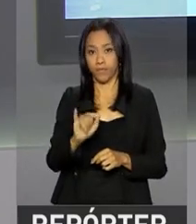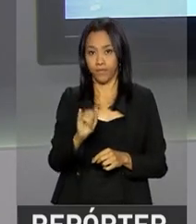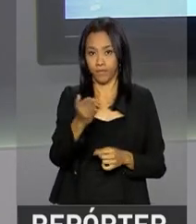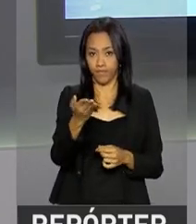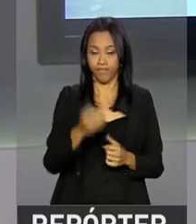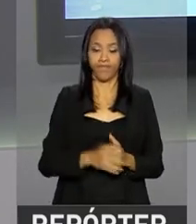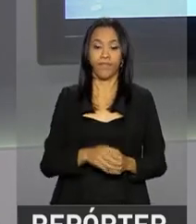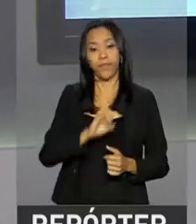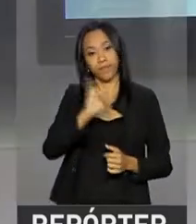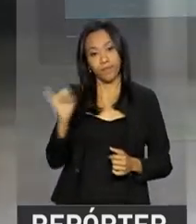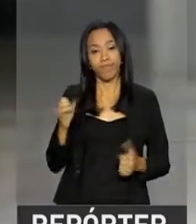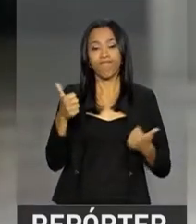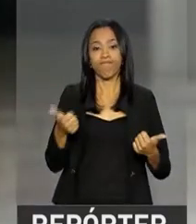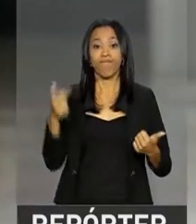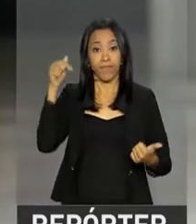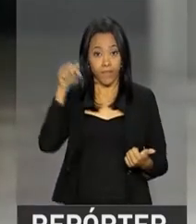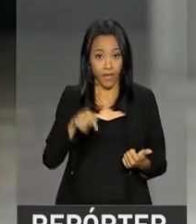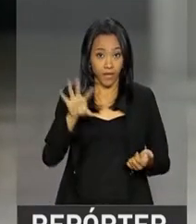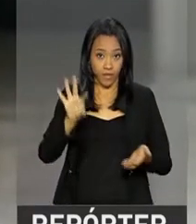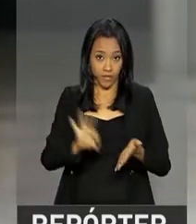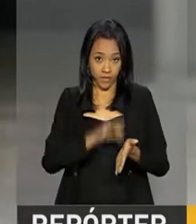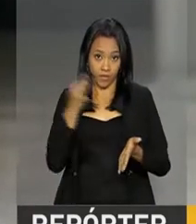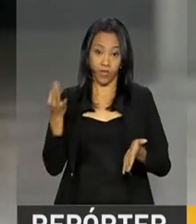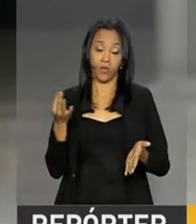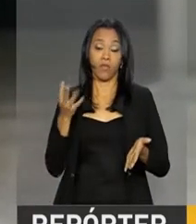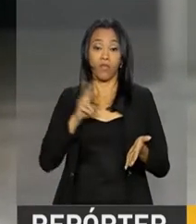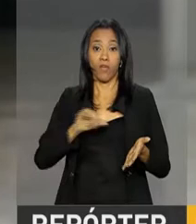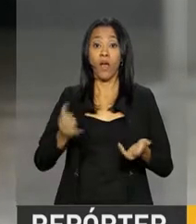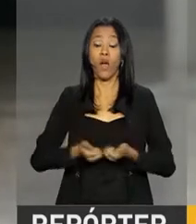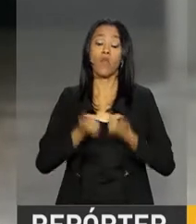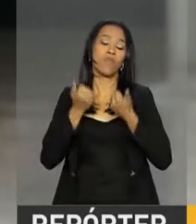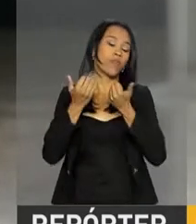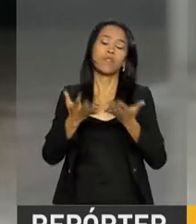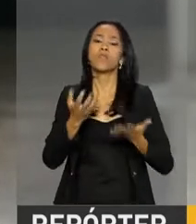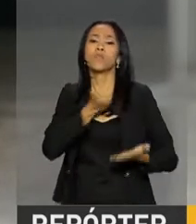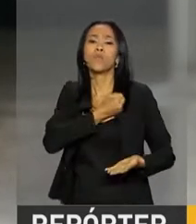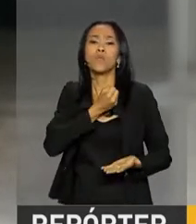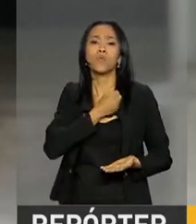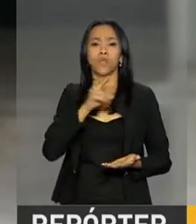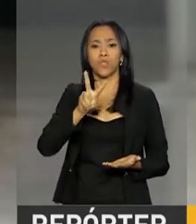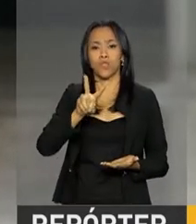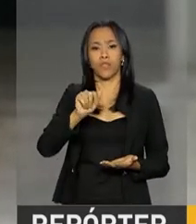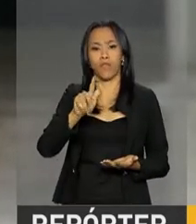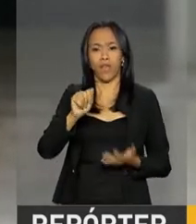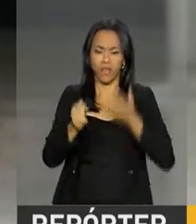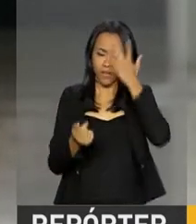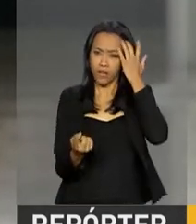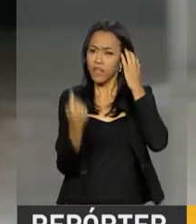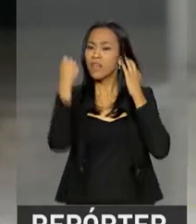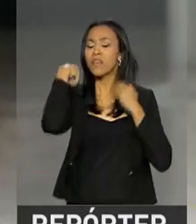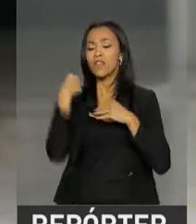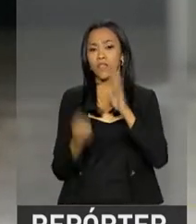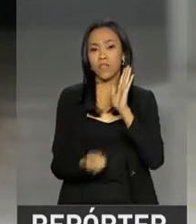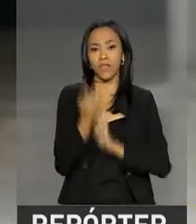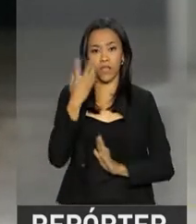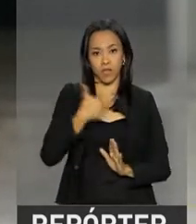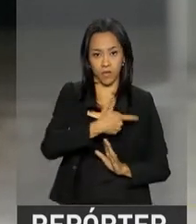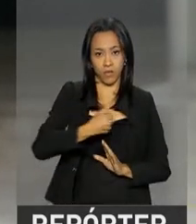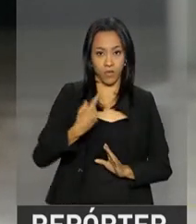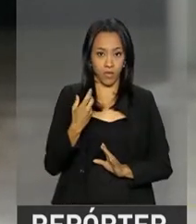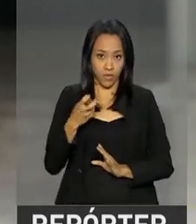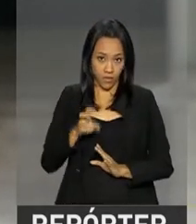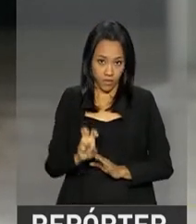olá carol nesta edição o prouni vai oferecer o maior número de vagas desde que o programa foi criado em 2005